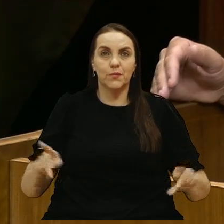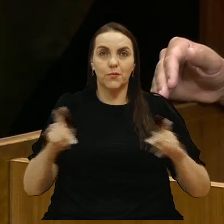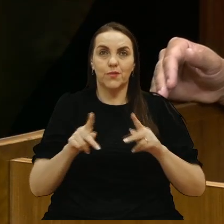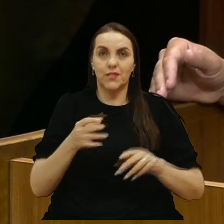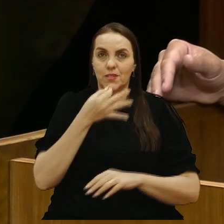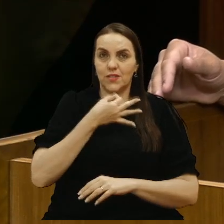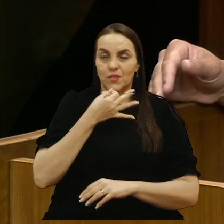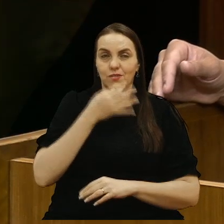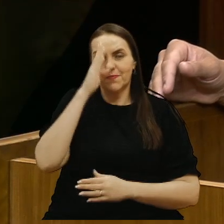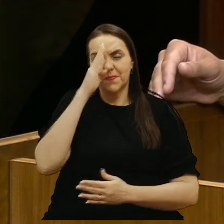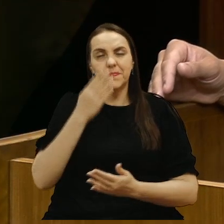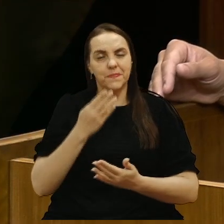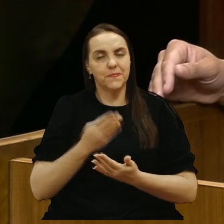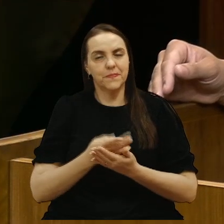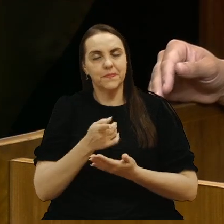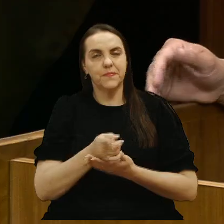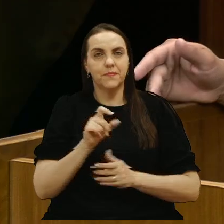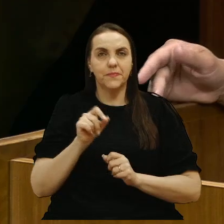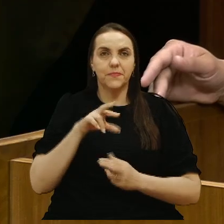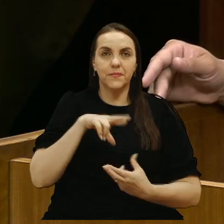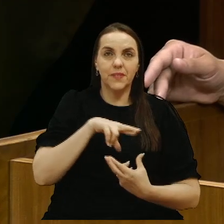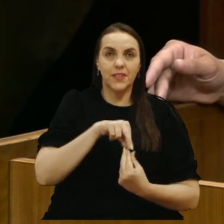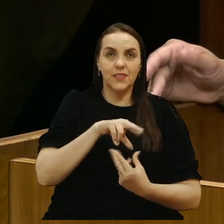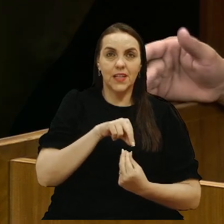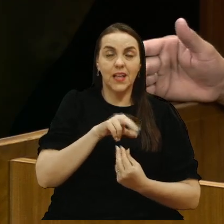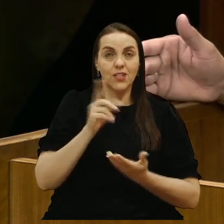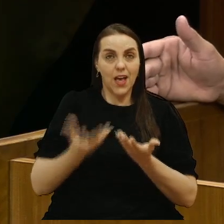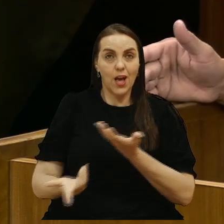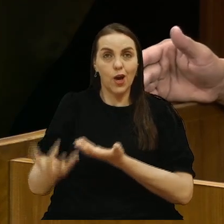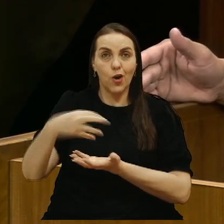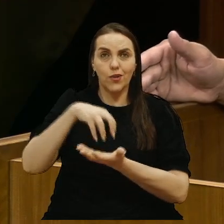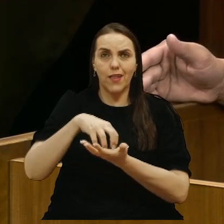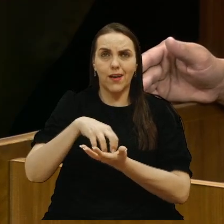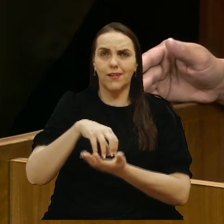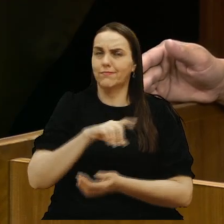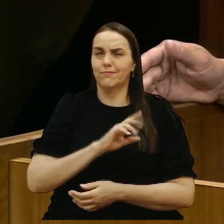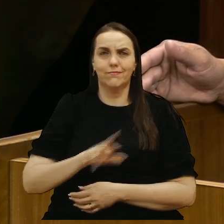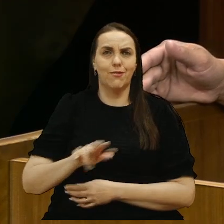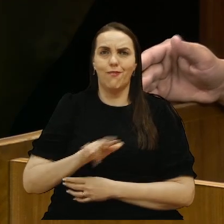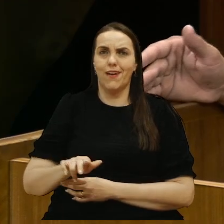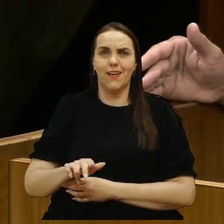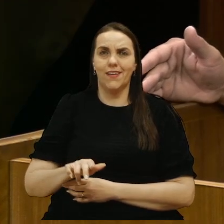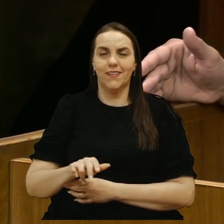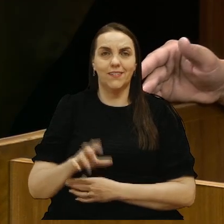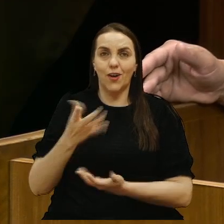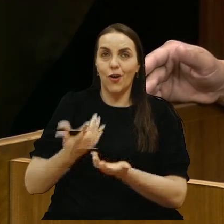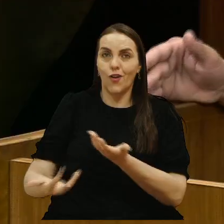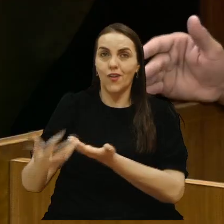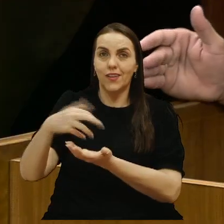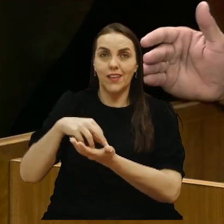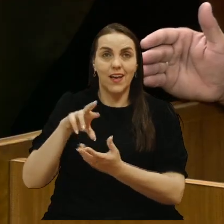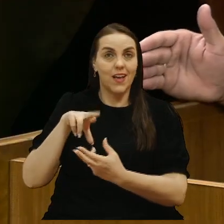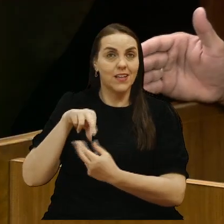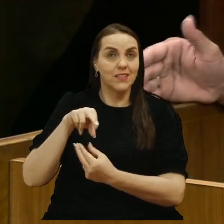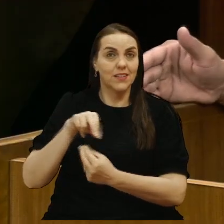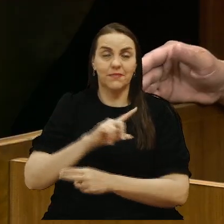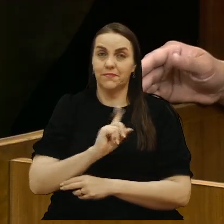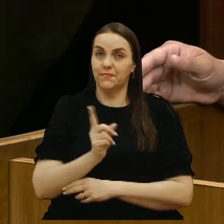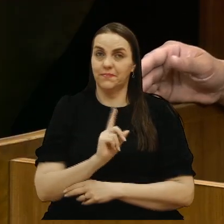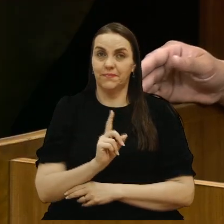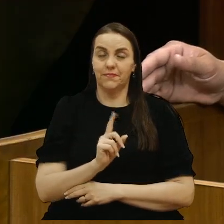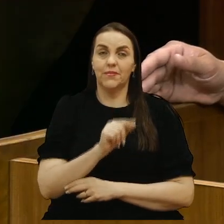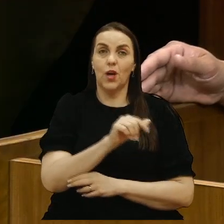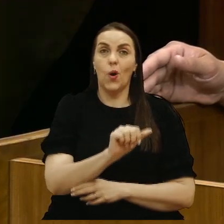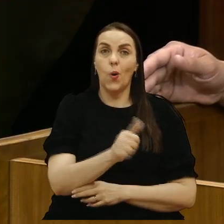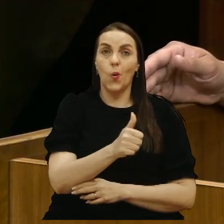Caxias acredita que quem faz a reciclagem é a Codeca. A Codeca não faz a reciclagem. Quem faz a reciclagem é as 11